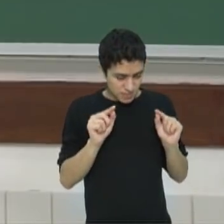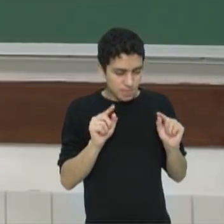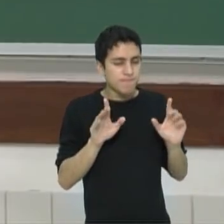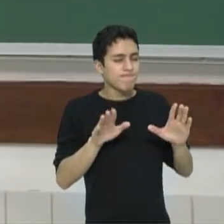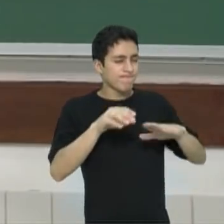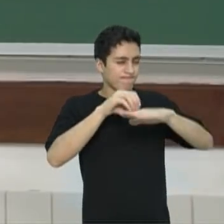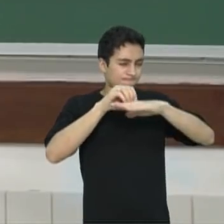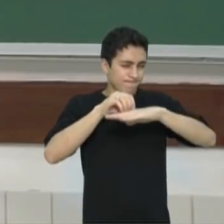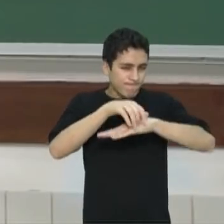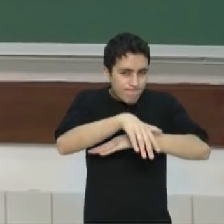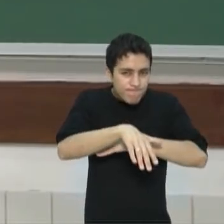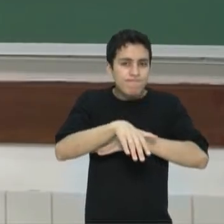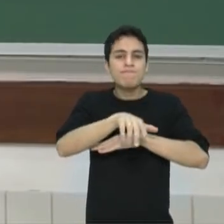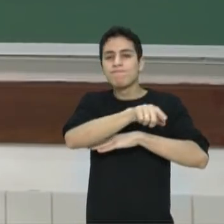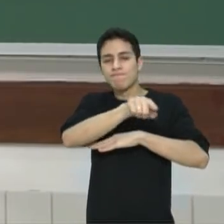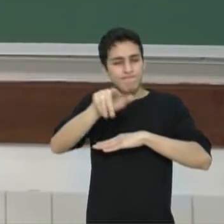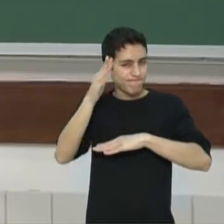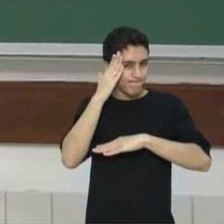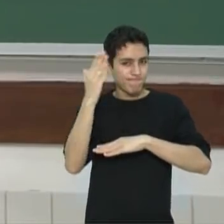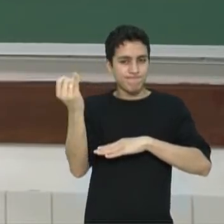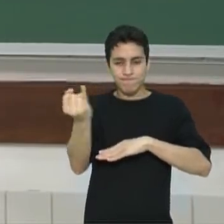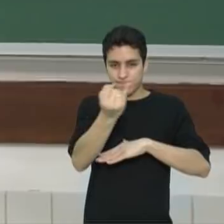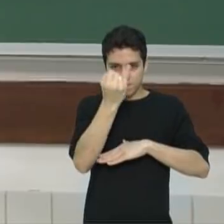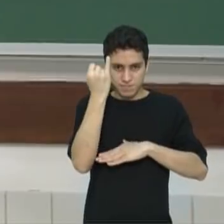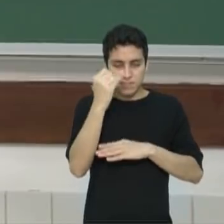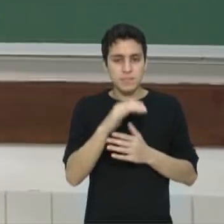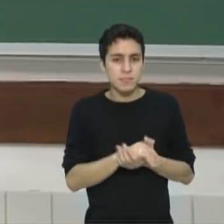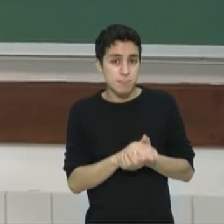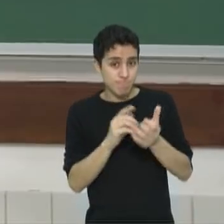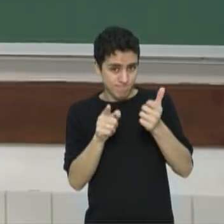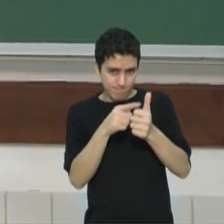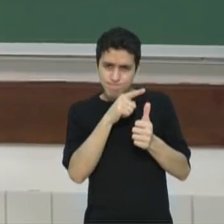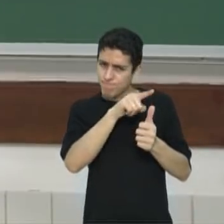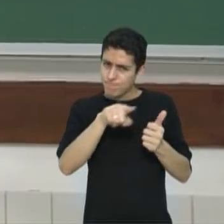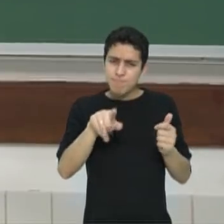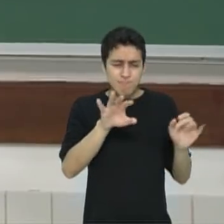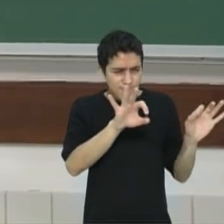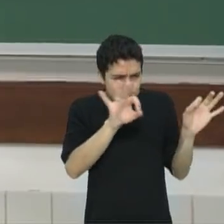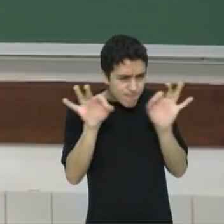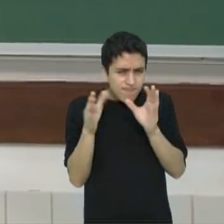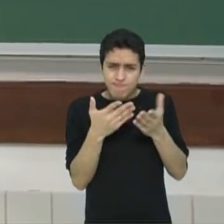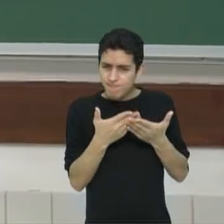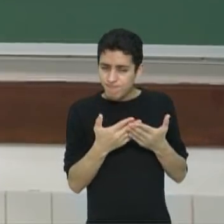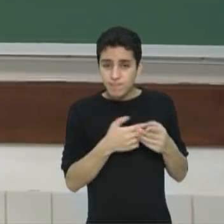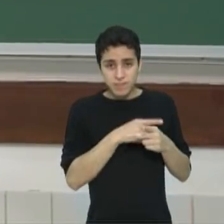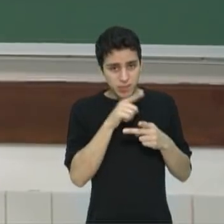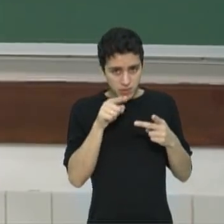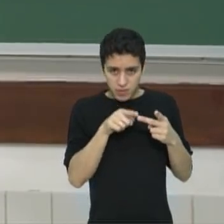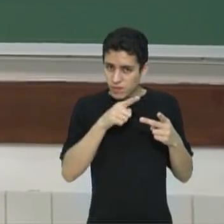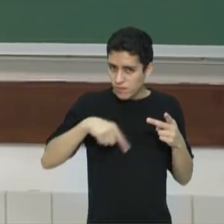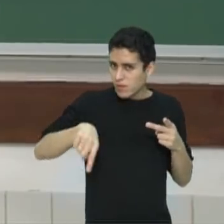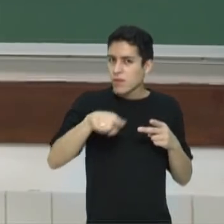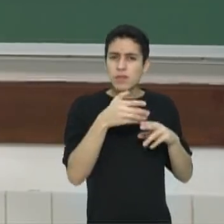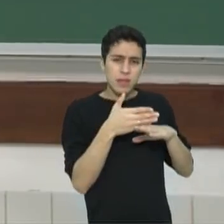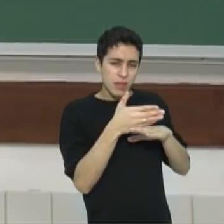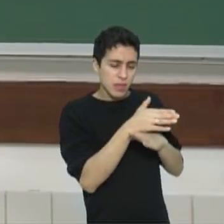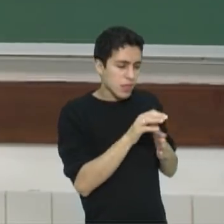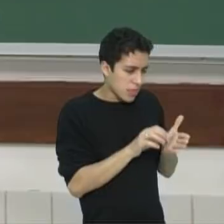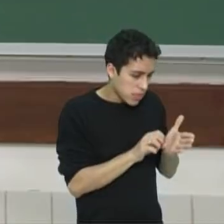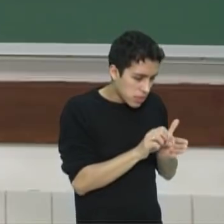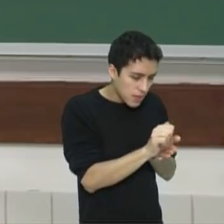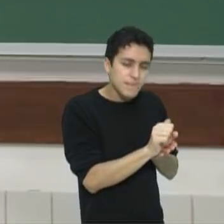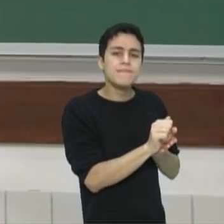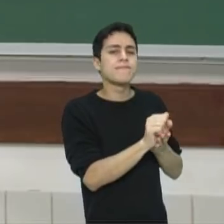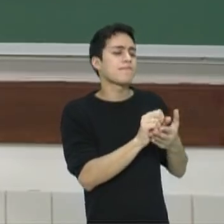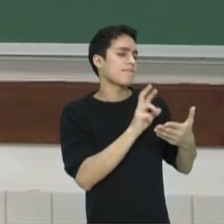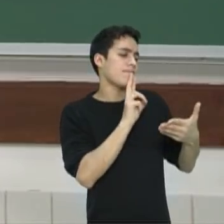aos recadinhos importantes aí para vocês. Primeiro, é claro, assistam às aulas Paraná. Segundo, acessem o Google Classroom,